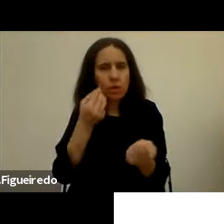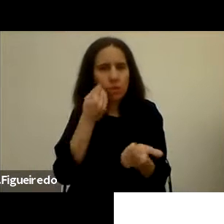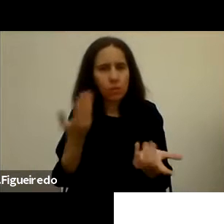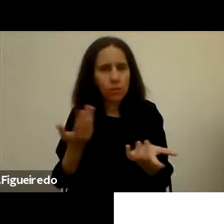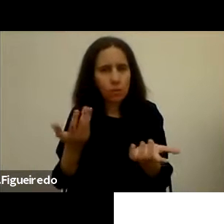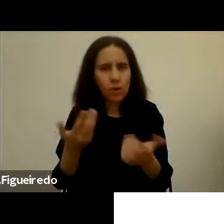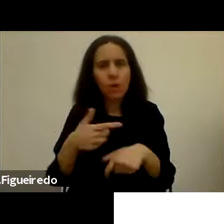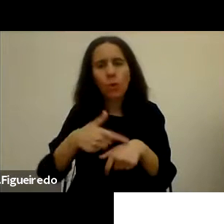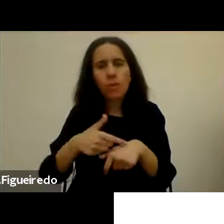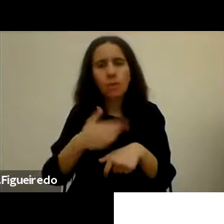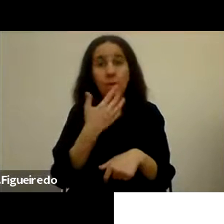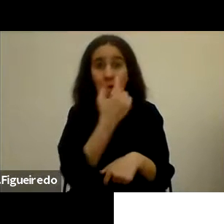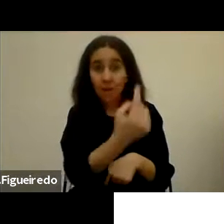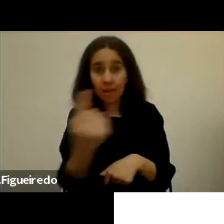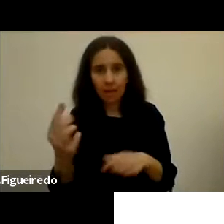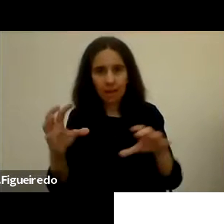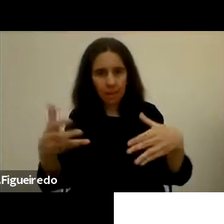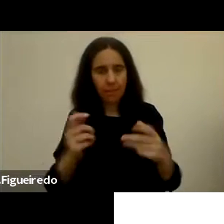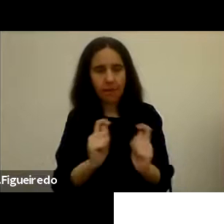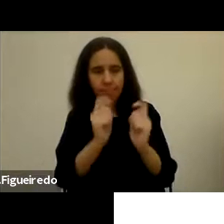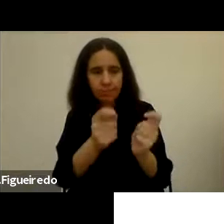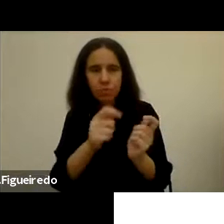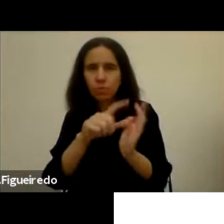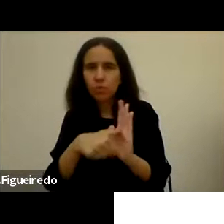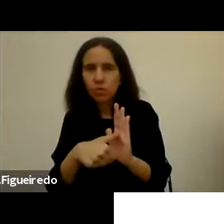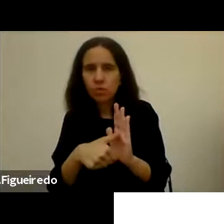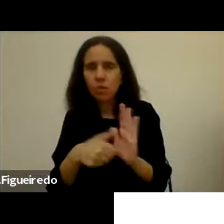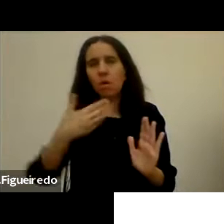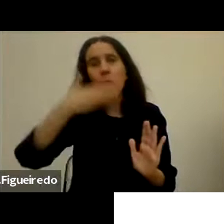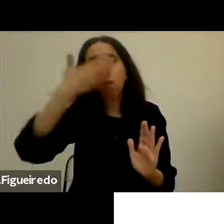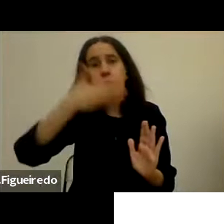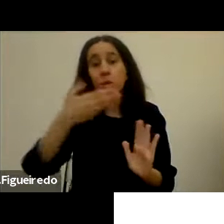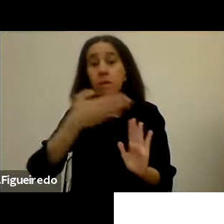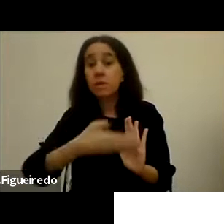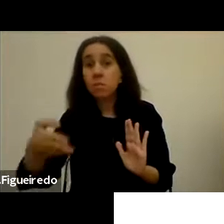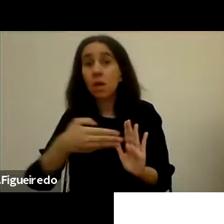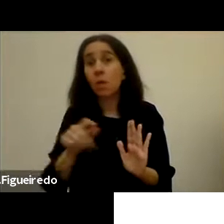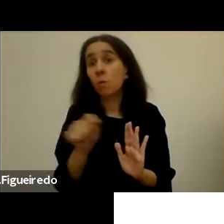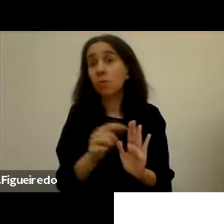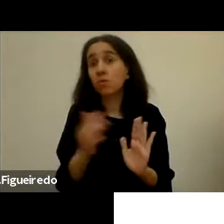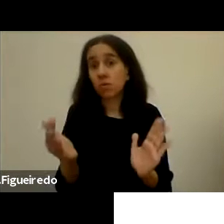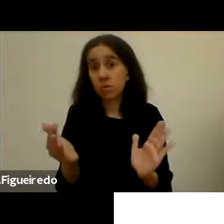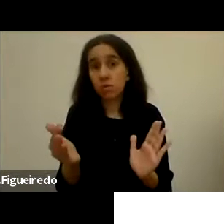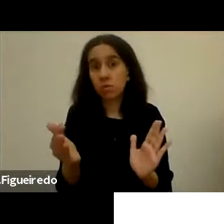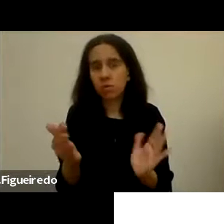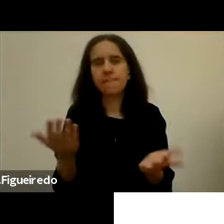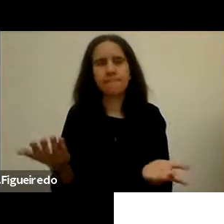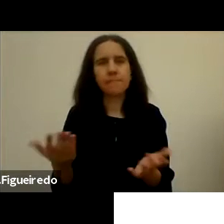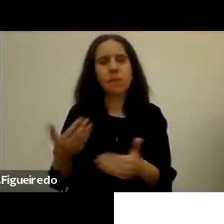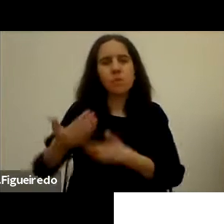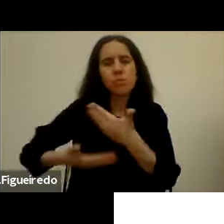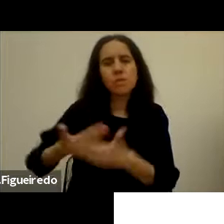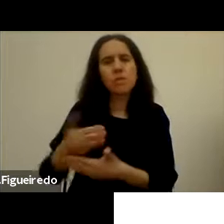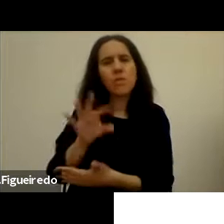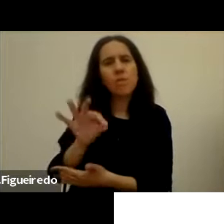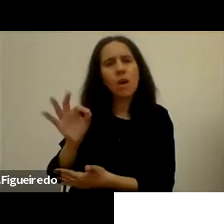quanto tempo é que cada pessoa da equipa irá afetar ao projeto durante a semana ou durante o mês, quais é que são os processos que vão ser